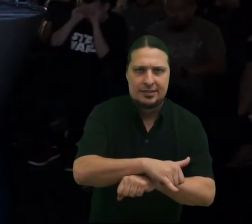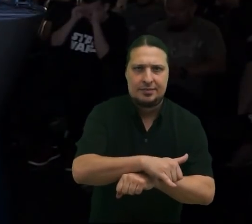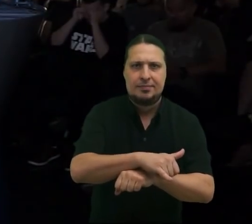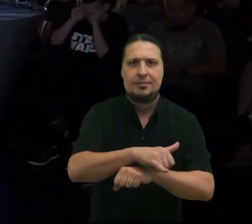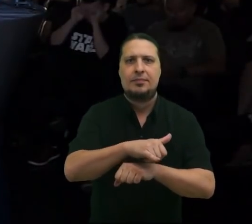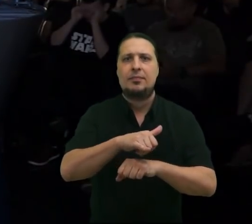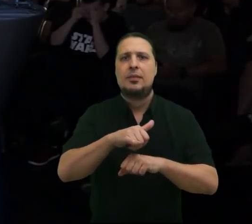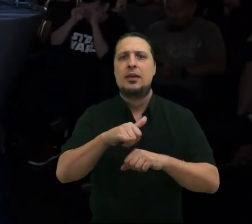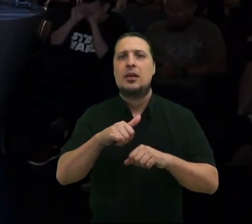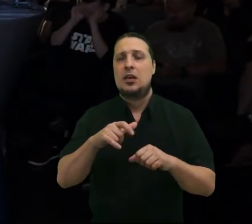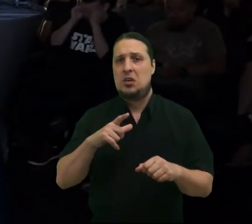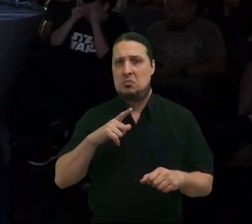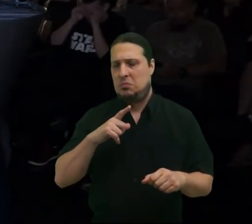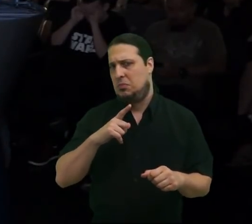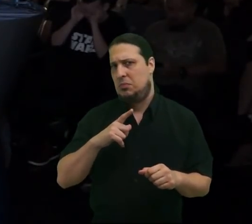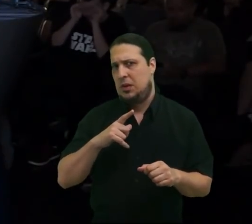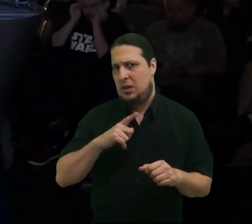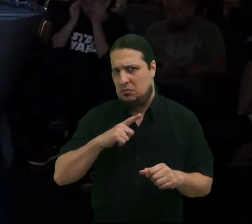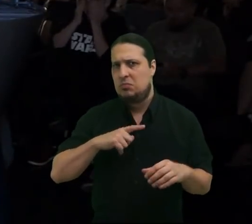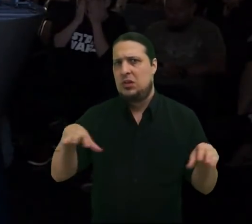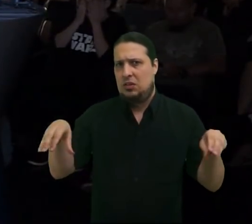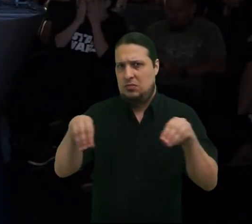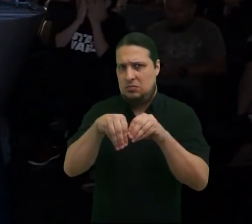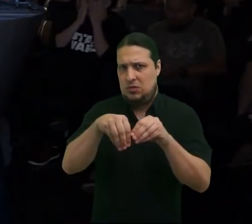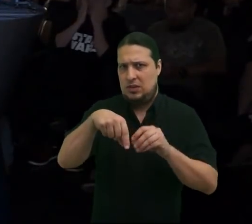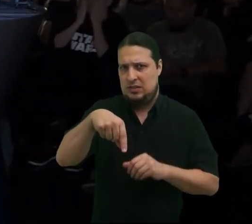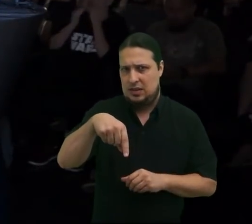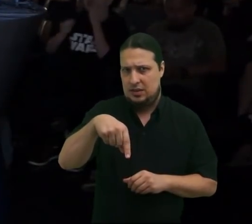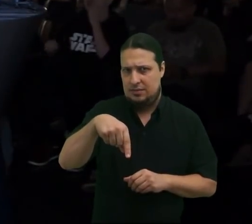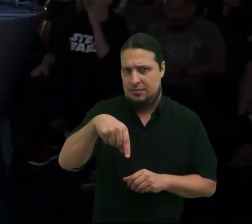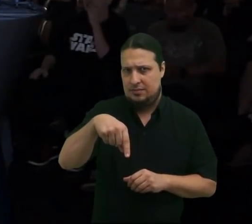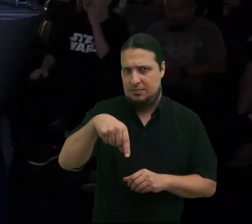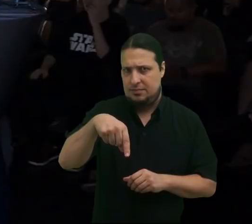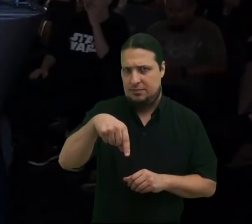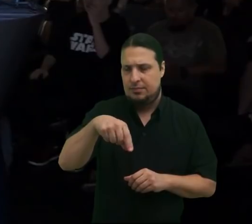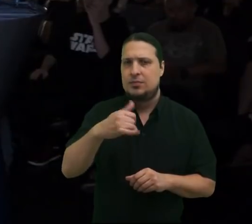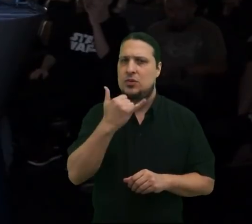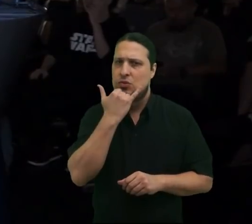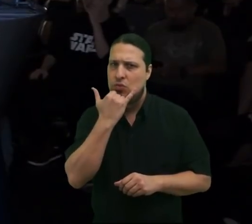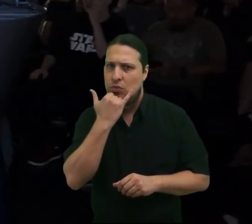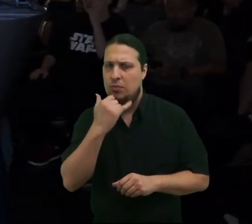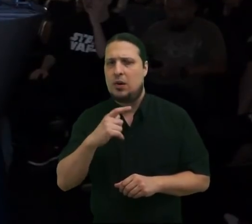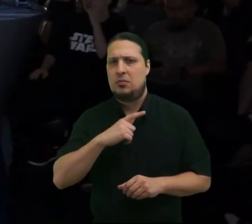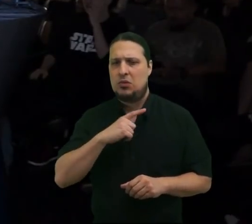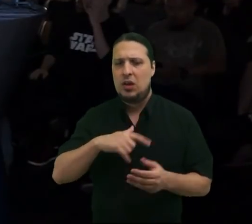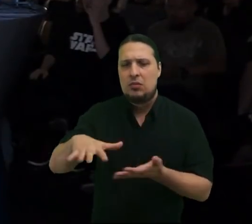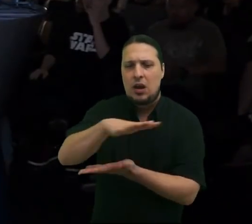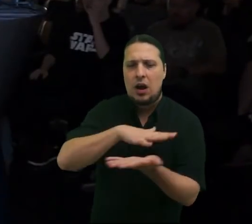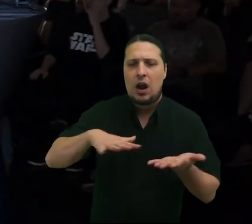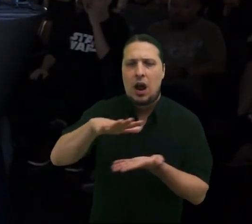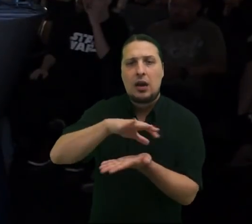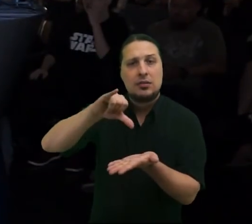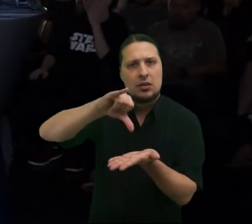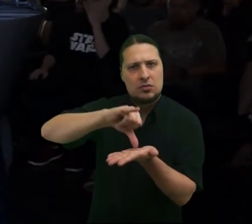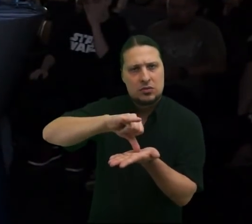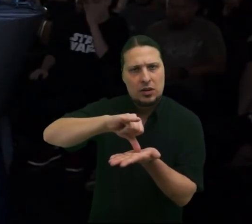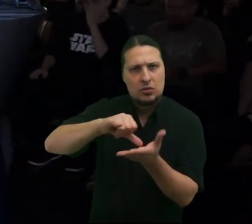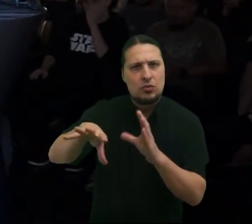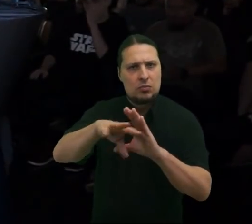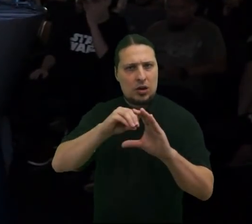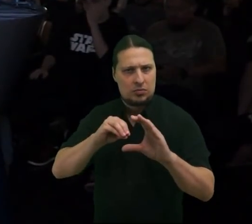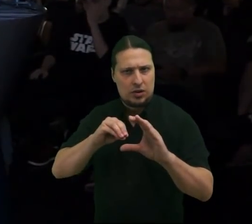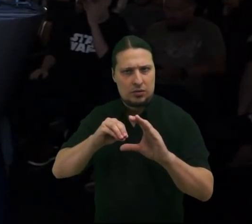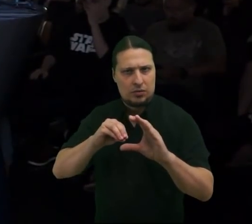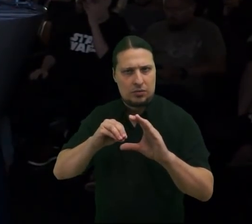inteira, vai jogar o material para fora da galáxia, vai jogar esse gás e poeira que formam estrelas para fora da